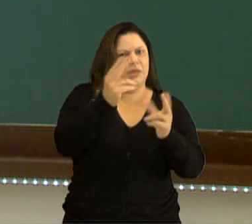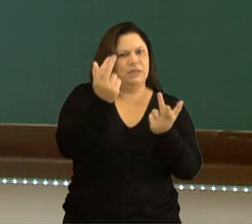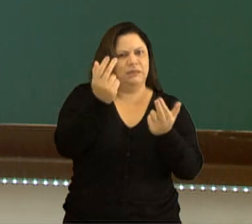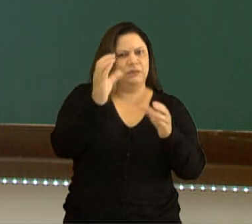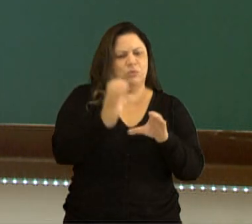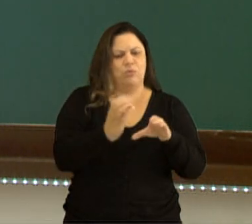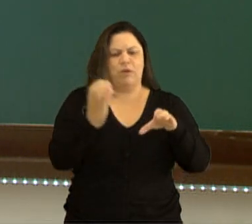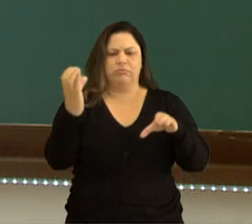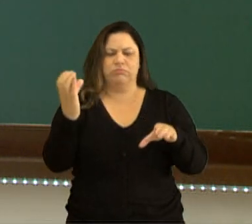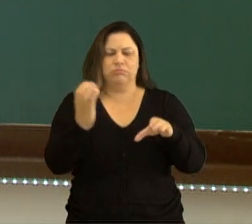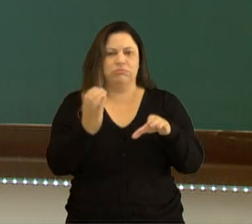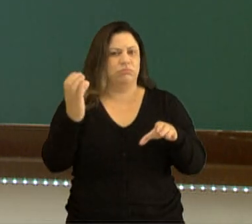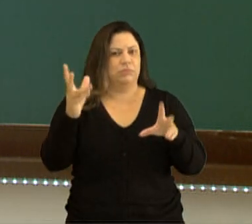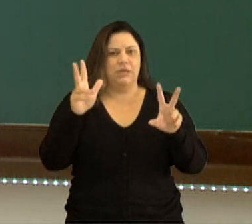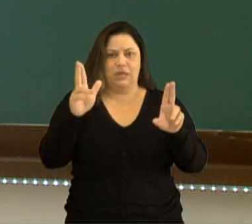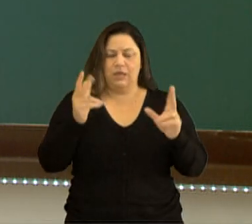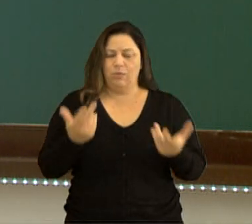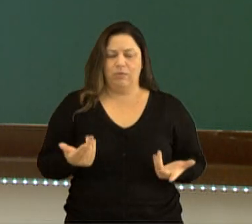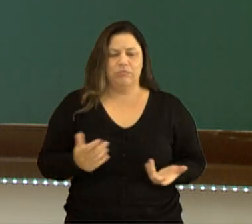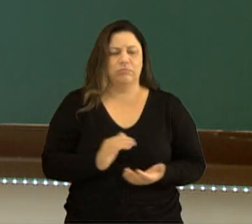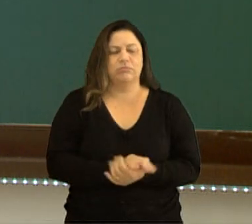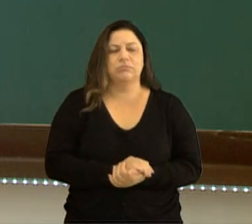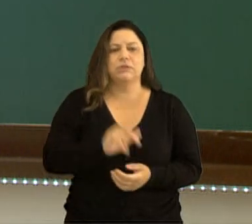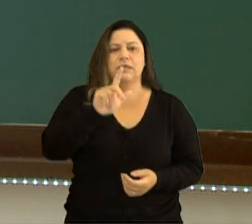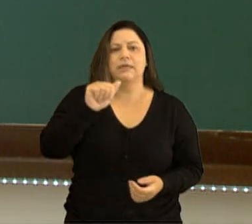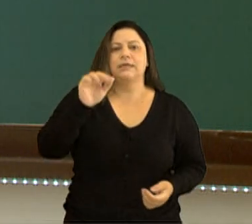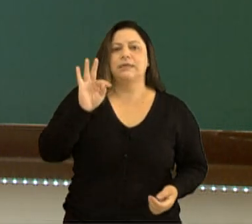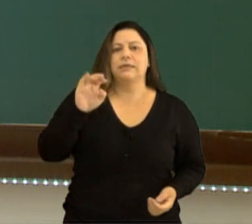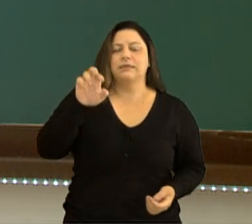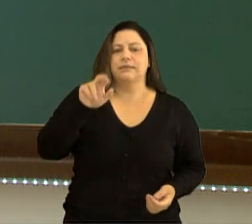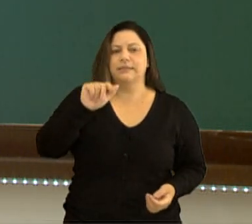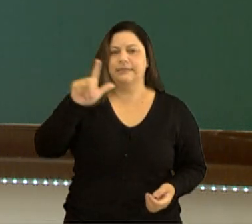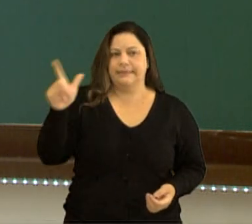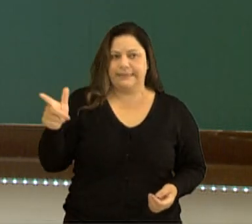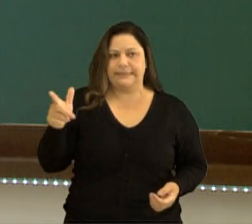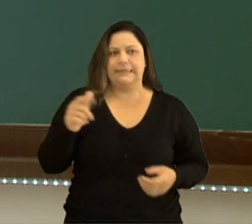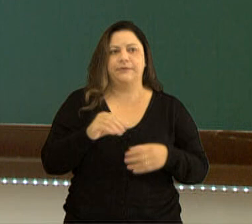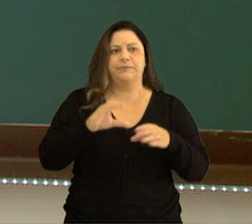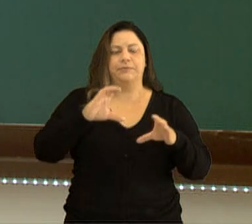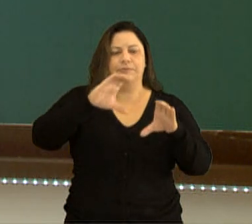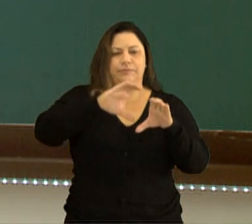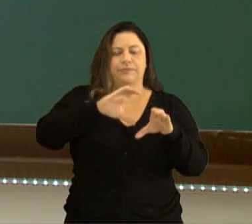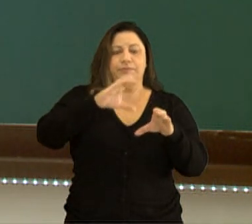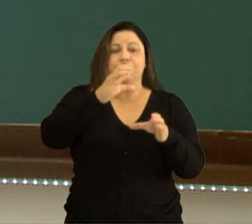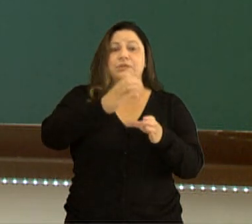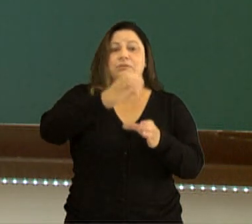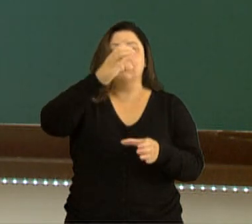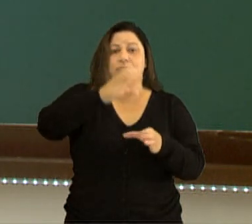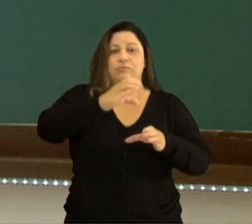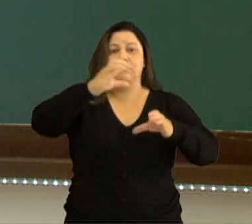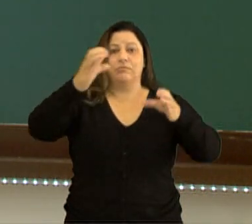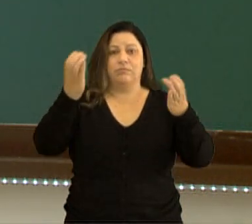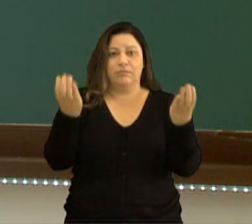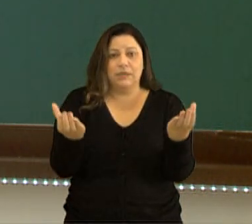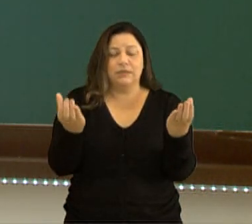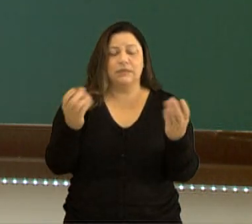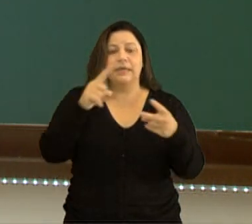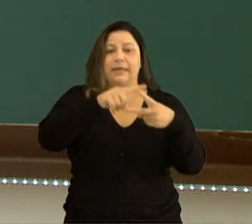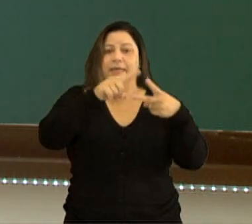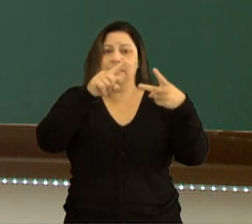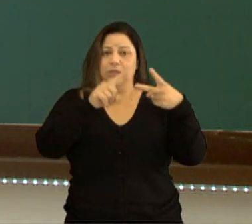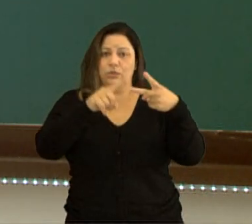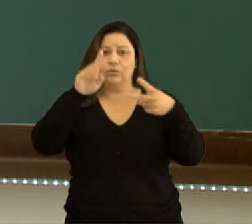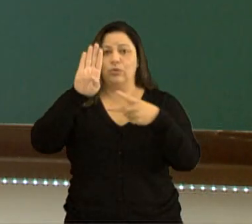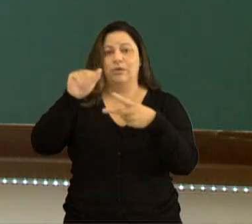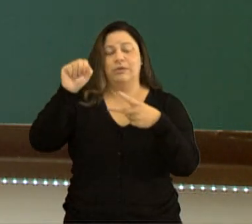cilindro oblíquo. Nós temos a área lateral, que quando eu planifico ela fica isso daqui, e duas áreas das bases.